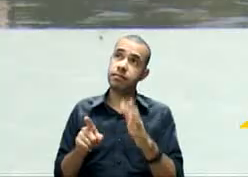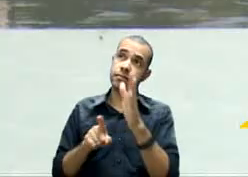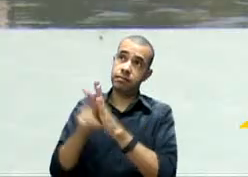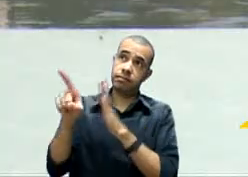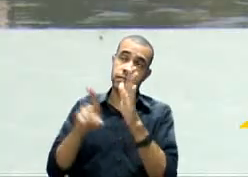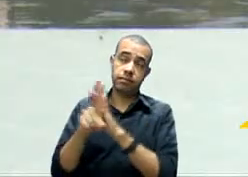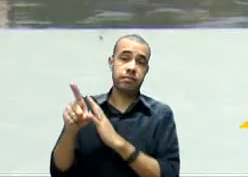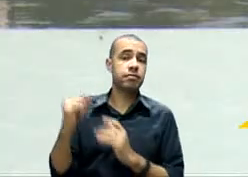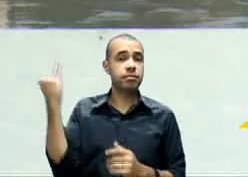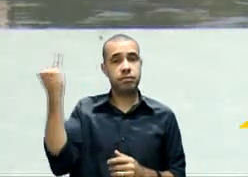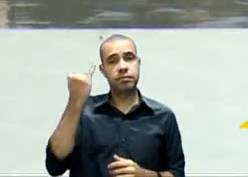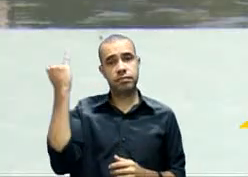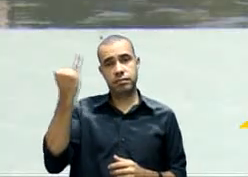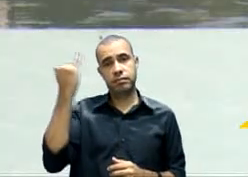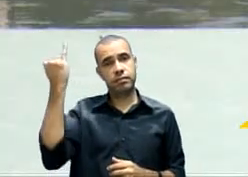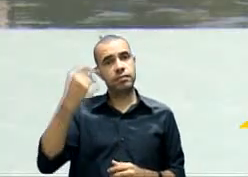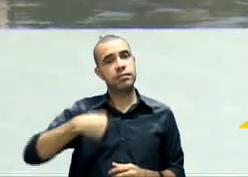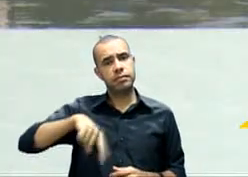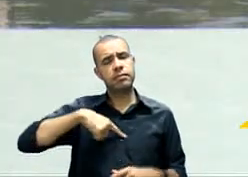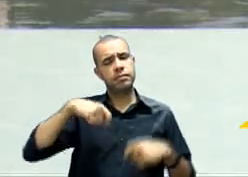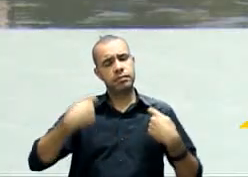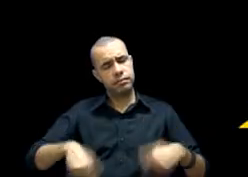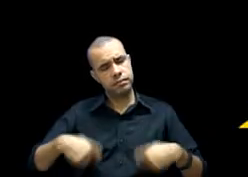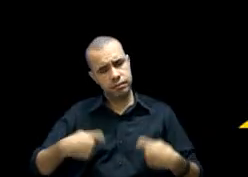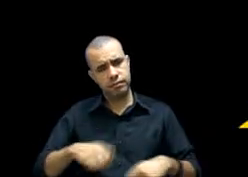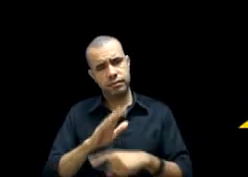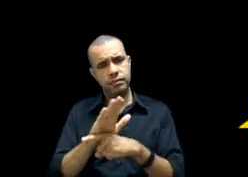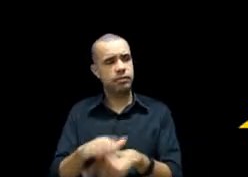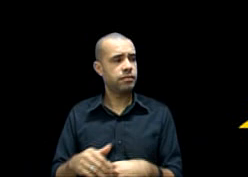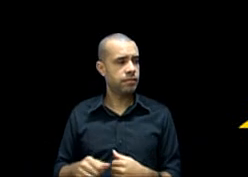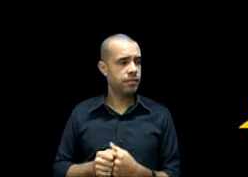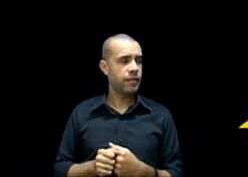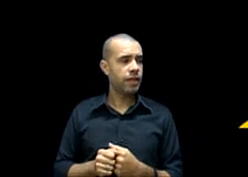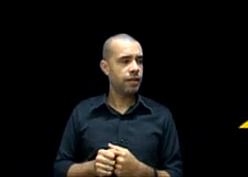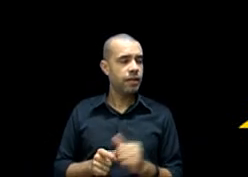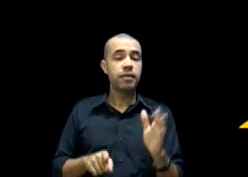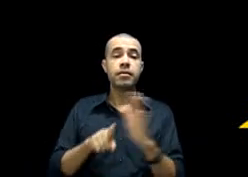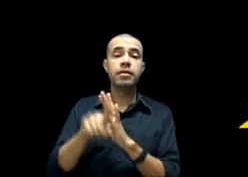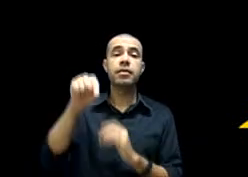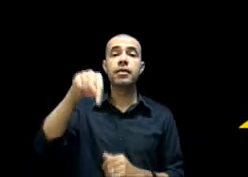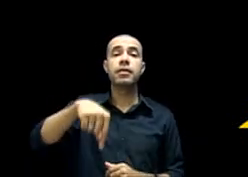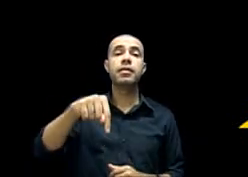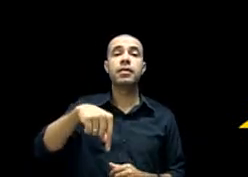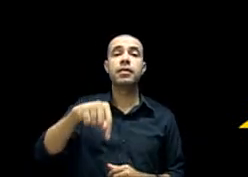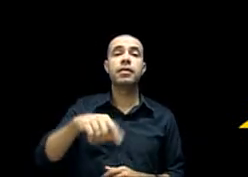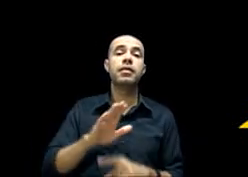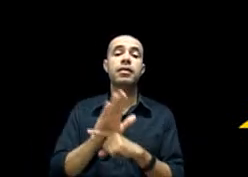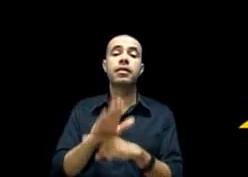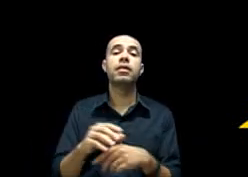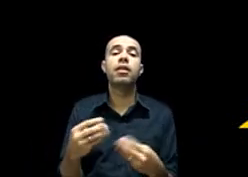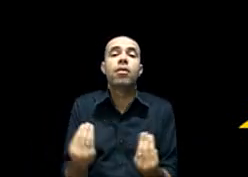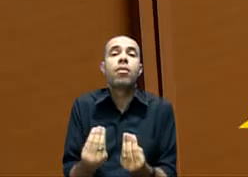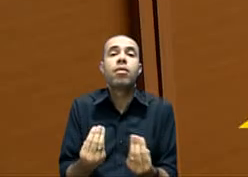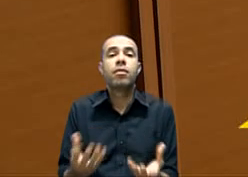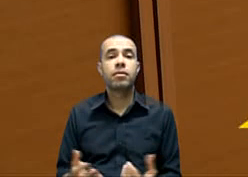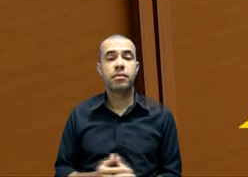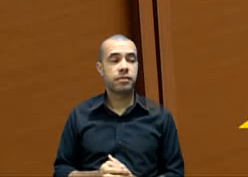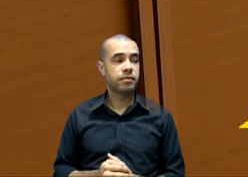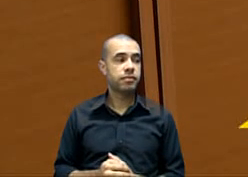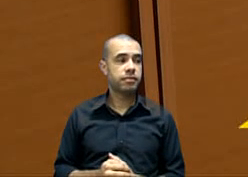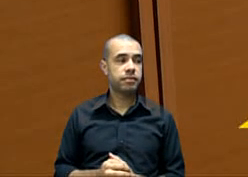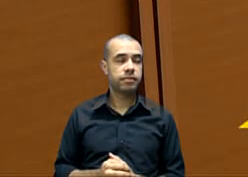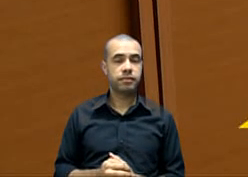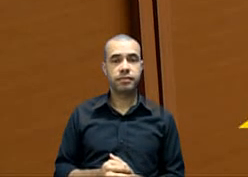A esses deputados que tiveram voto. O que você vai fazer por nós em Sorocaba? Ele fala, onde que é isso? Com certeza. Obrigado, pastor Apolo.